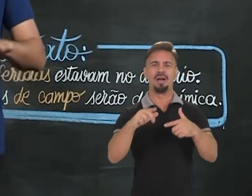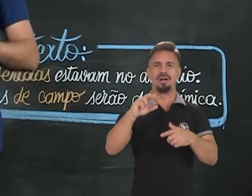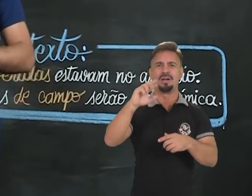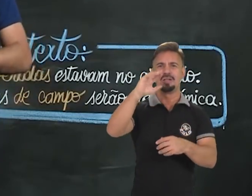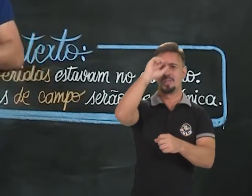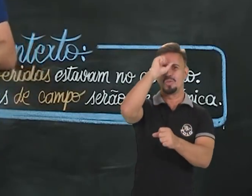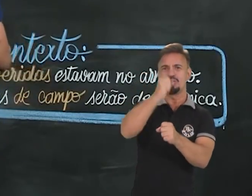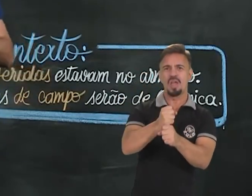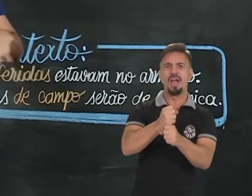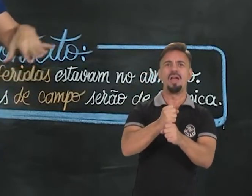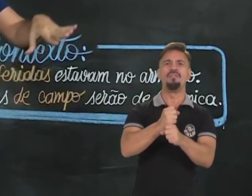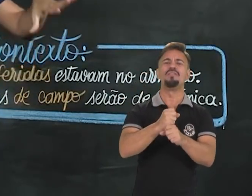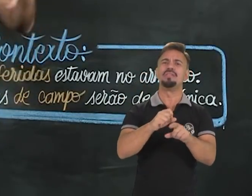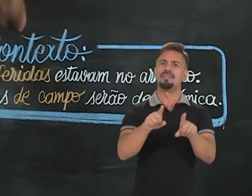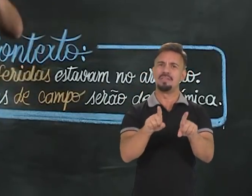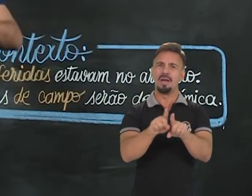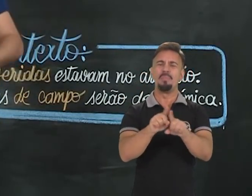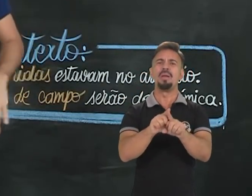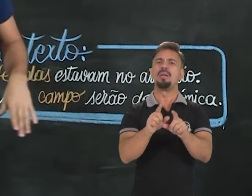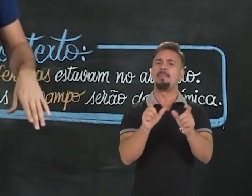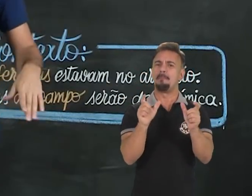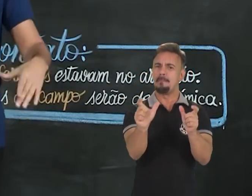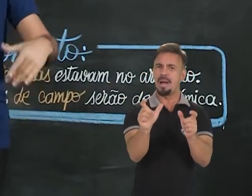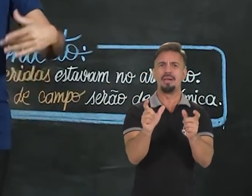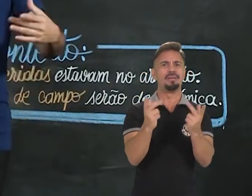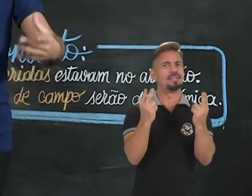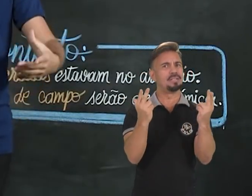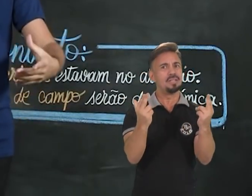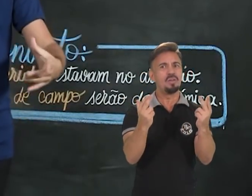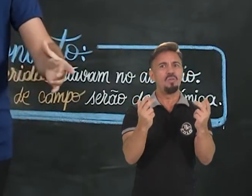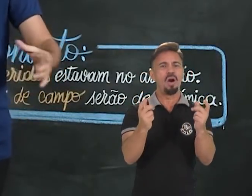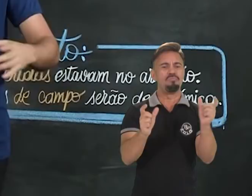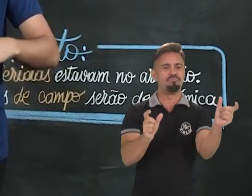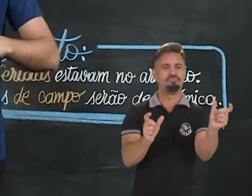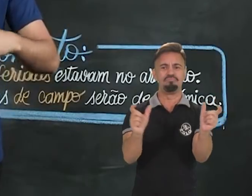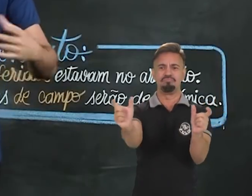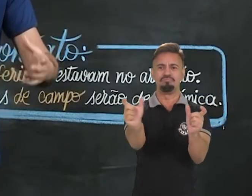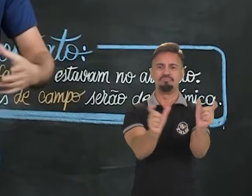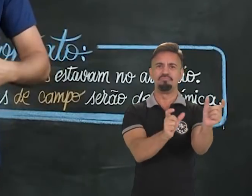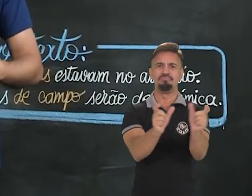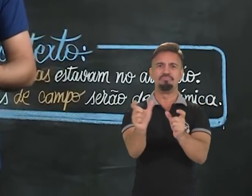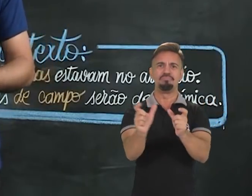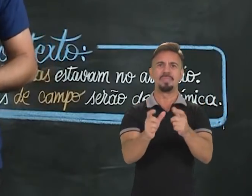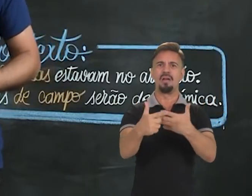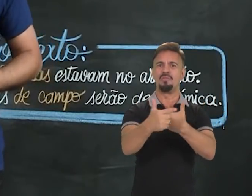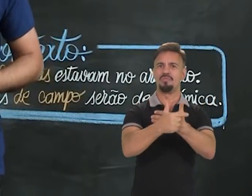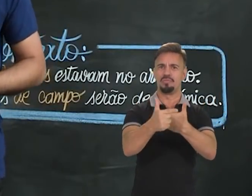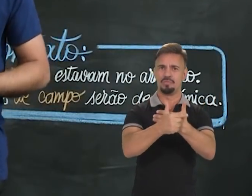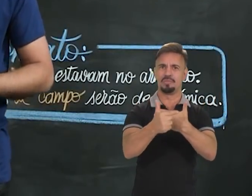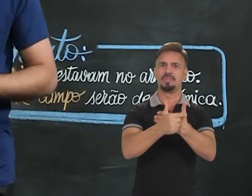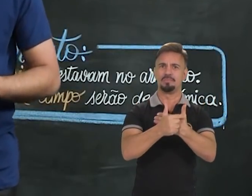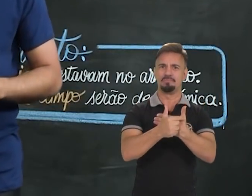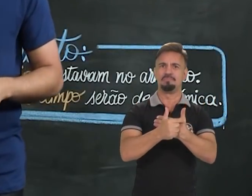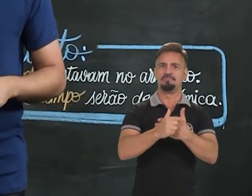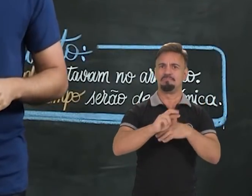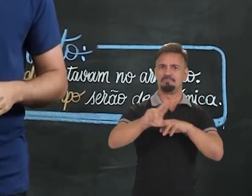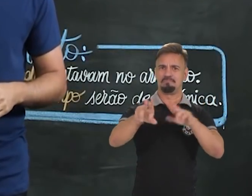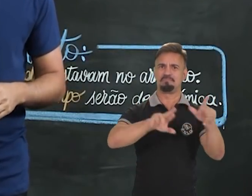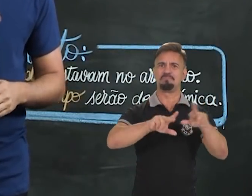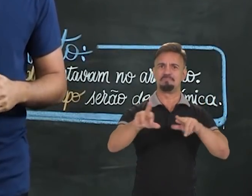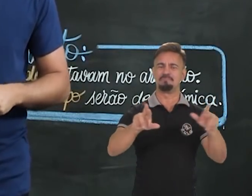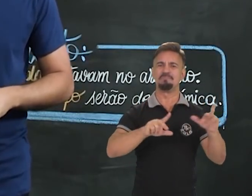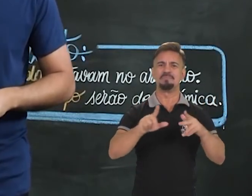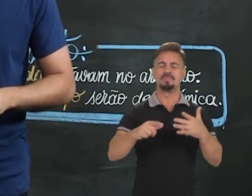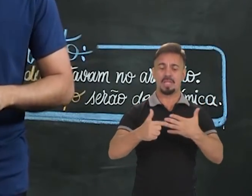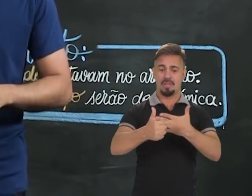chefe. As palavras também, quando saem dos seus grupos, elas vão ter que conviver com outras. E cada uma dessas palavras vai exercer uma função. Então,